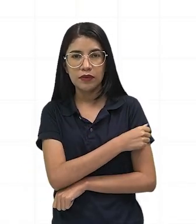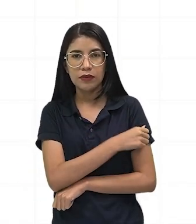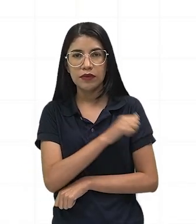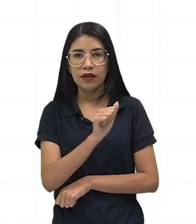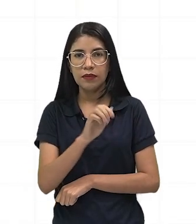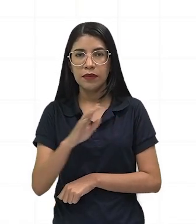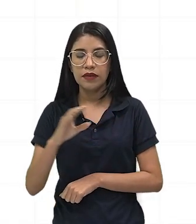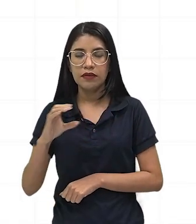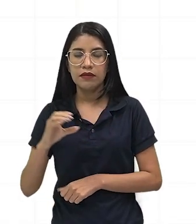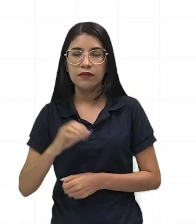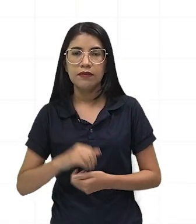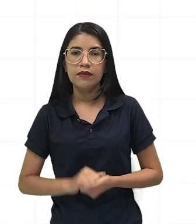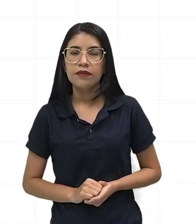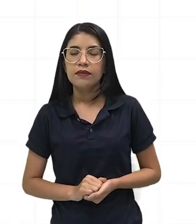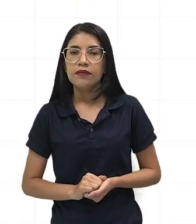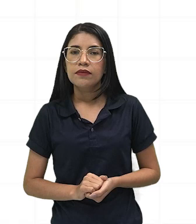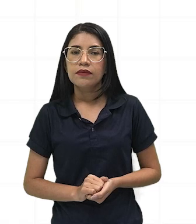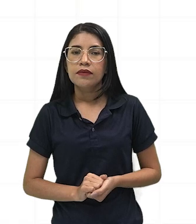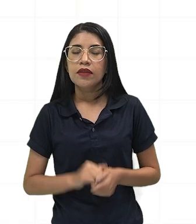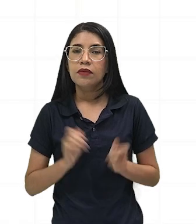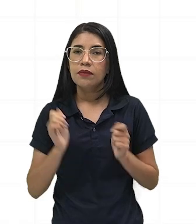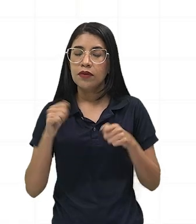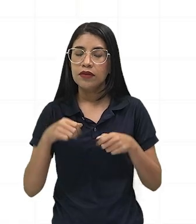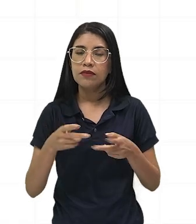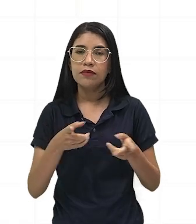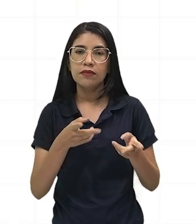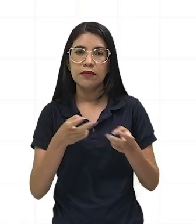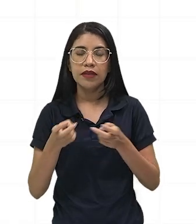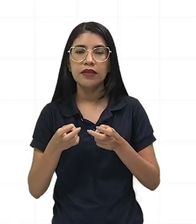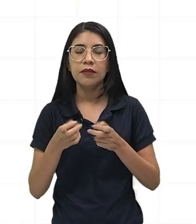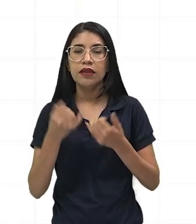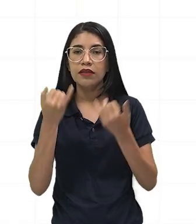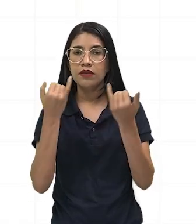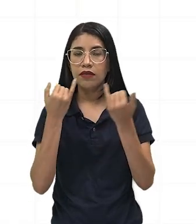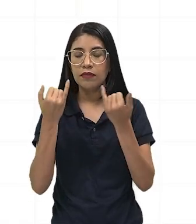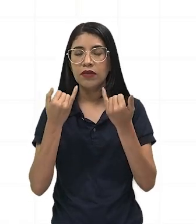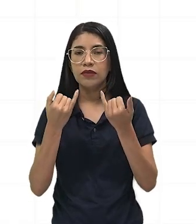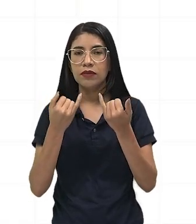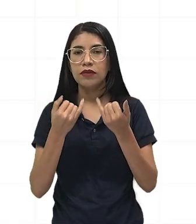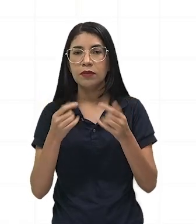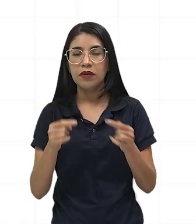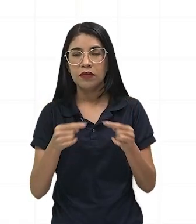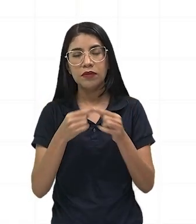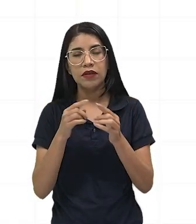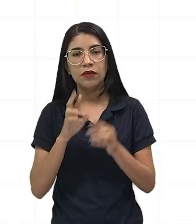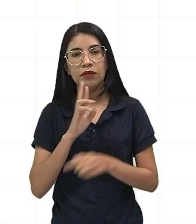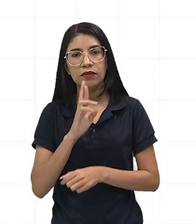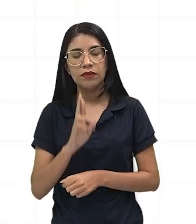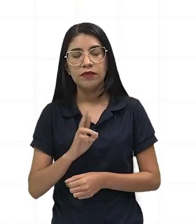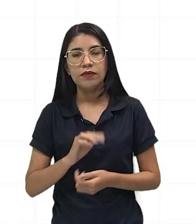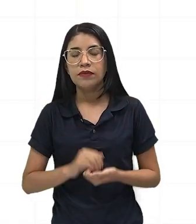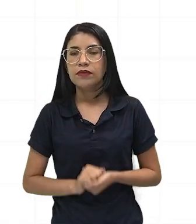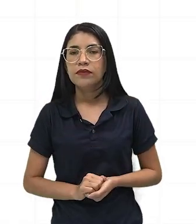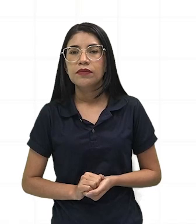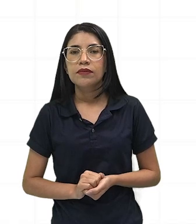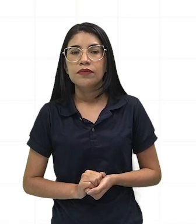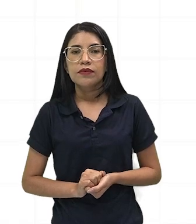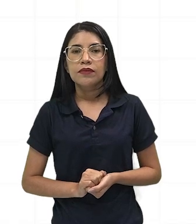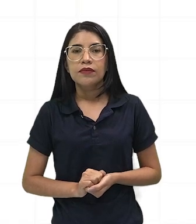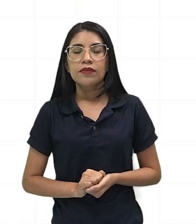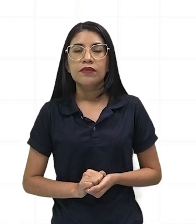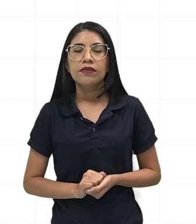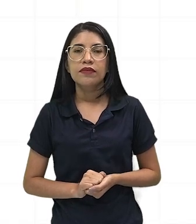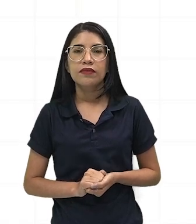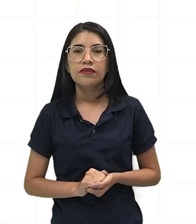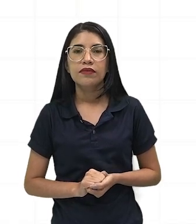Né? Então, nós conseguimos visualizar aqui essas perguntas de forma muito rápida, né? Nós